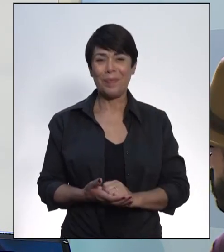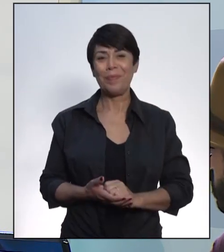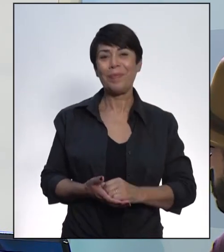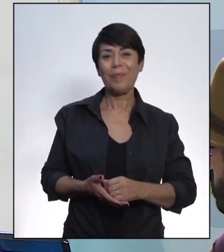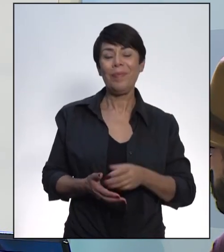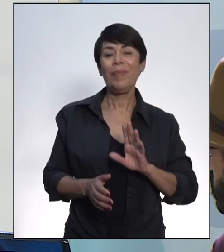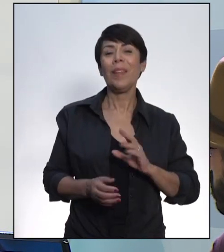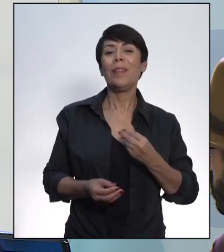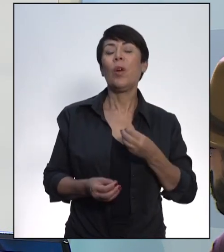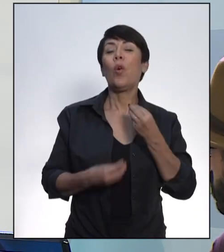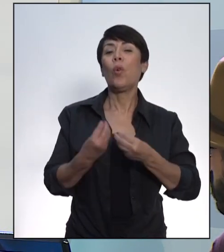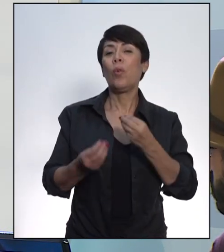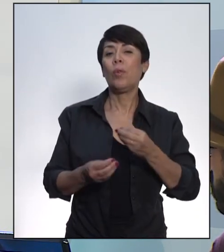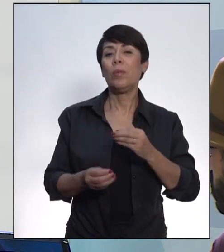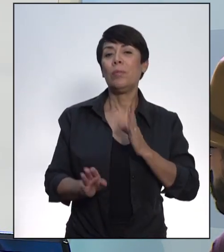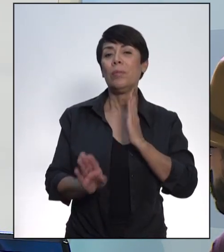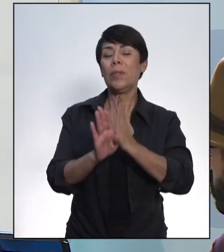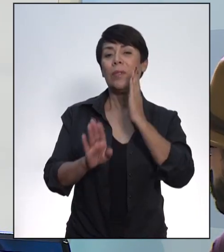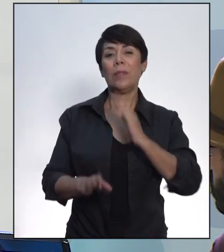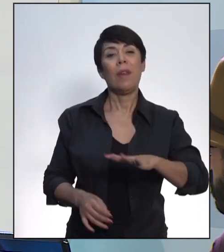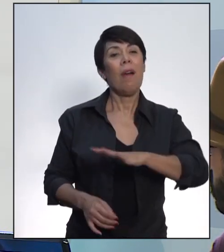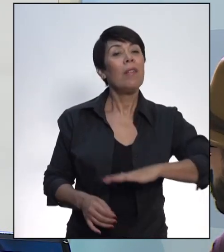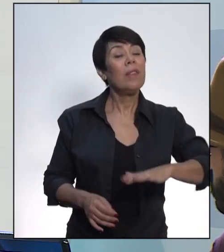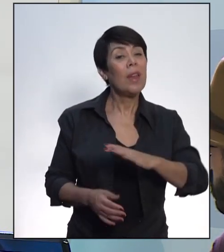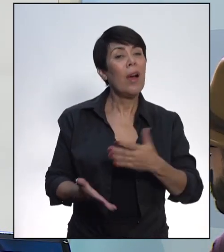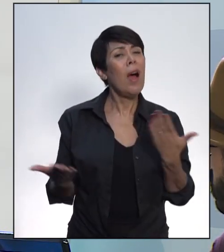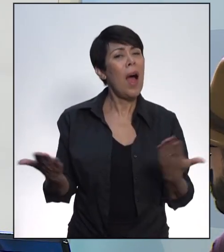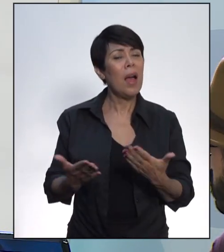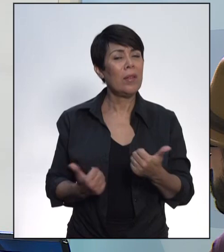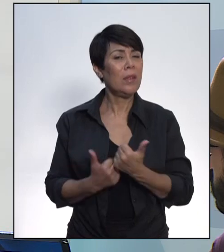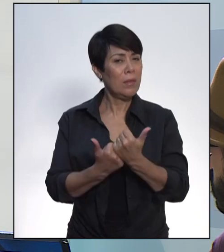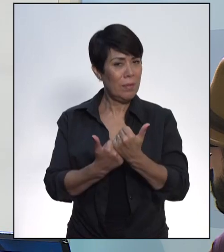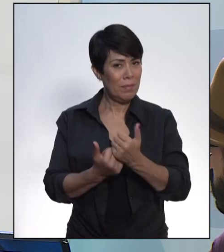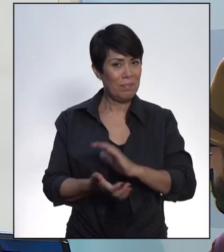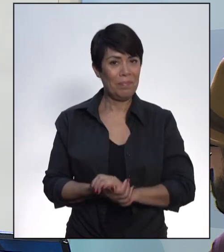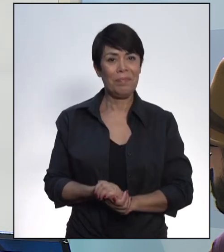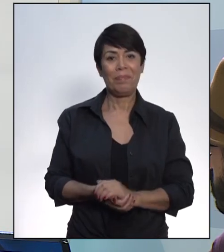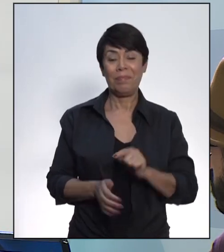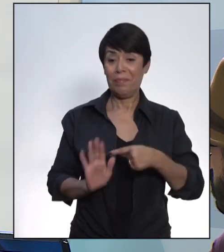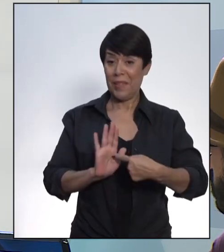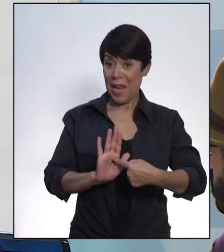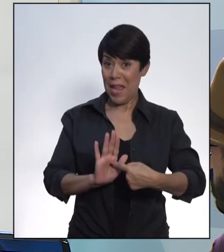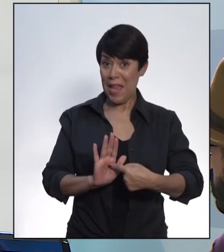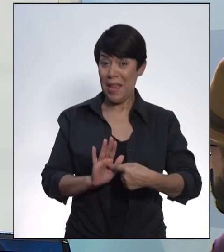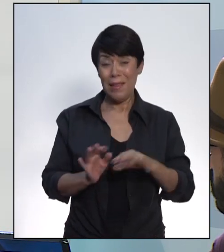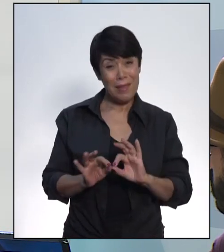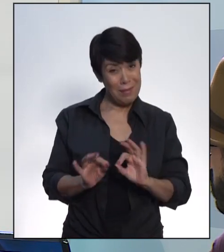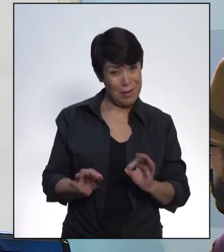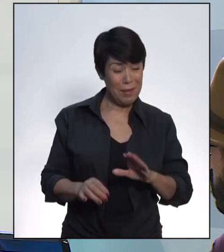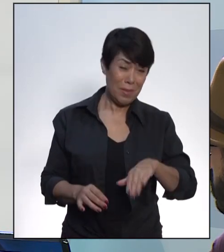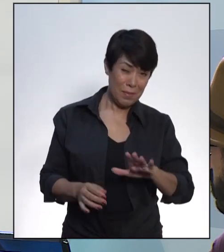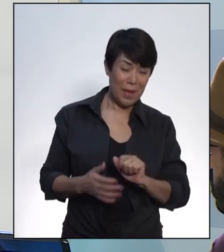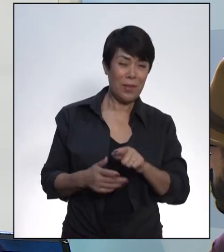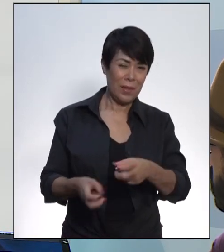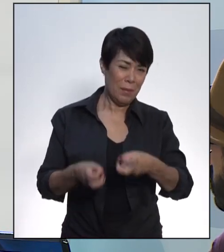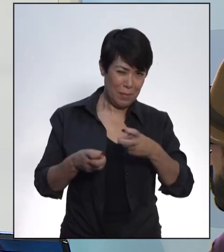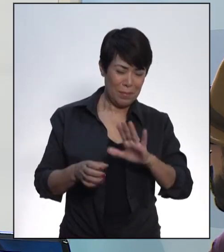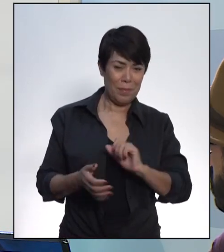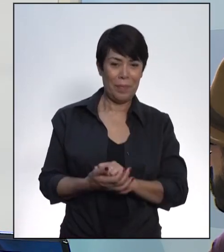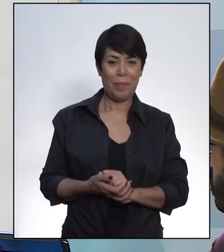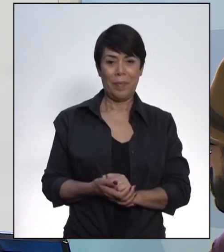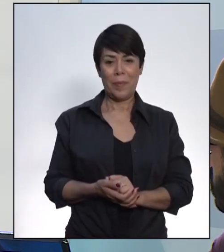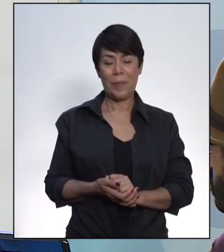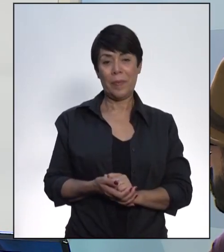vimos como achar o termo geral, e aqui é fácil substituição. Esse daqui é até um pouco mais simples, vocês vão enxergar. Então, eu